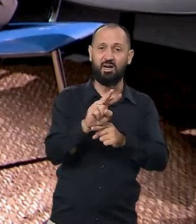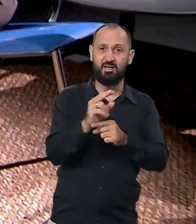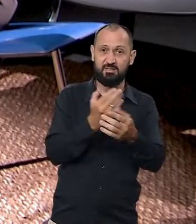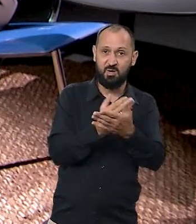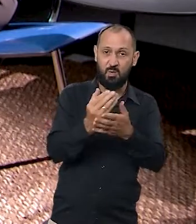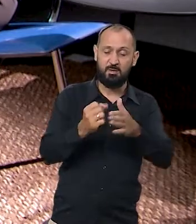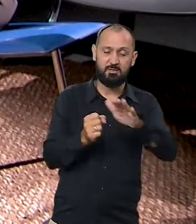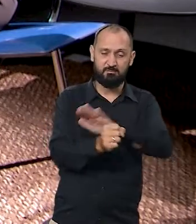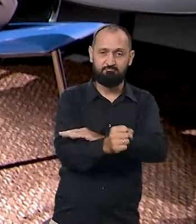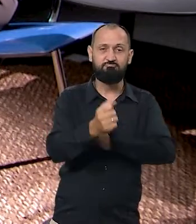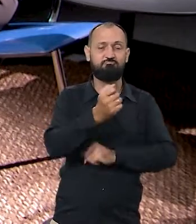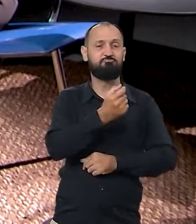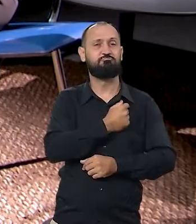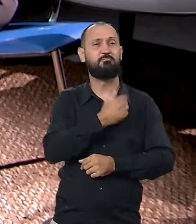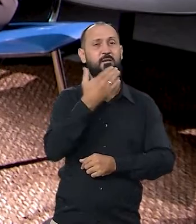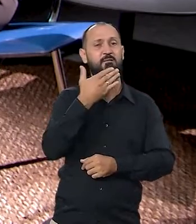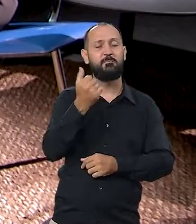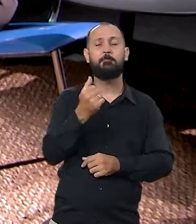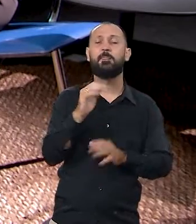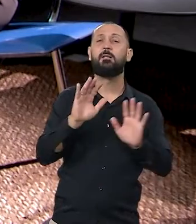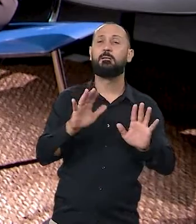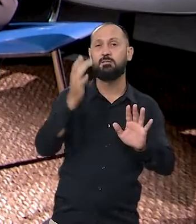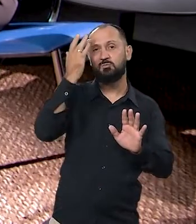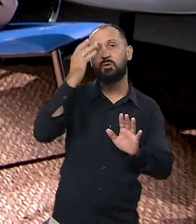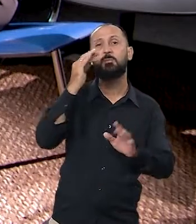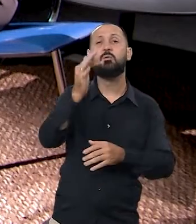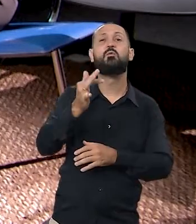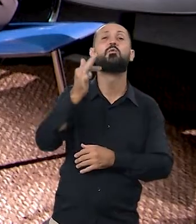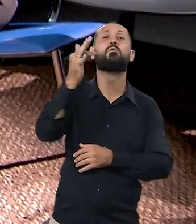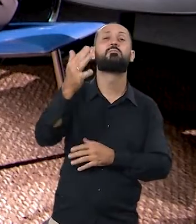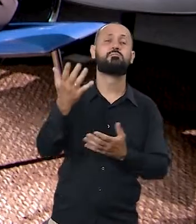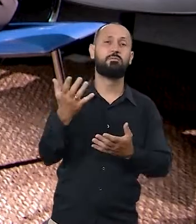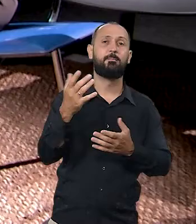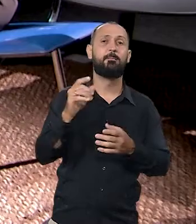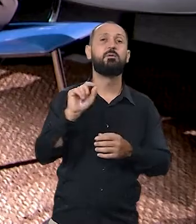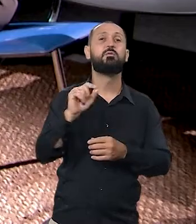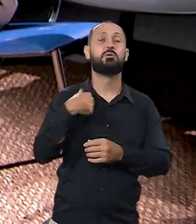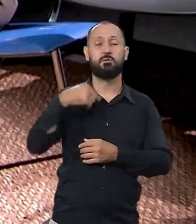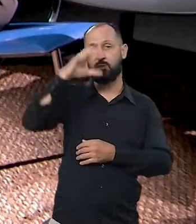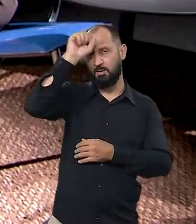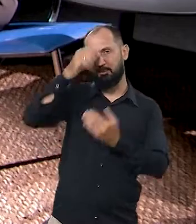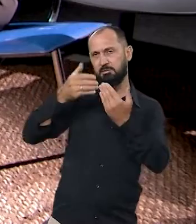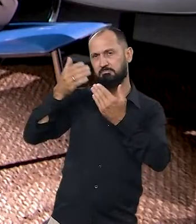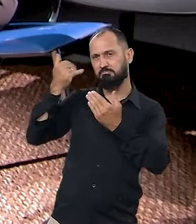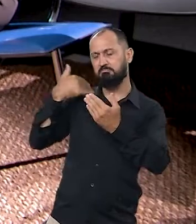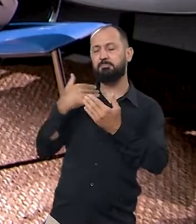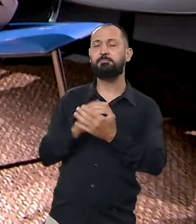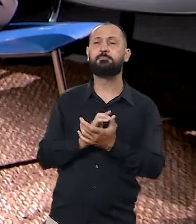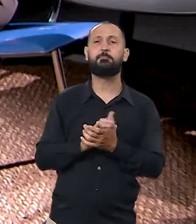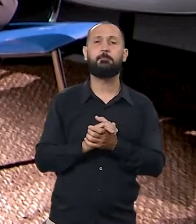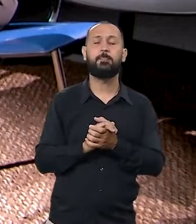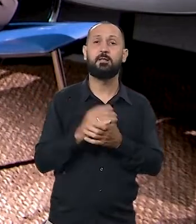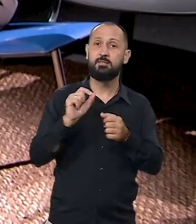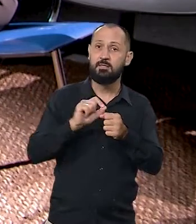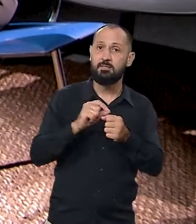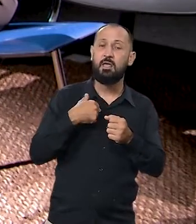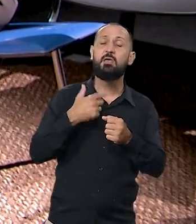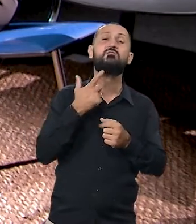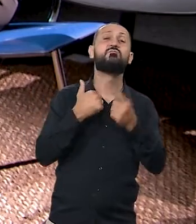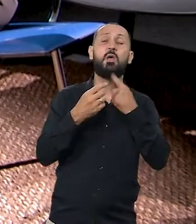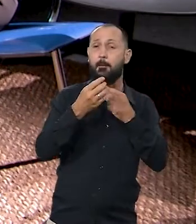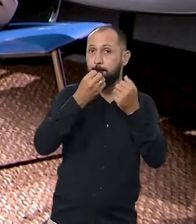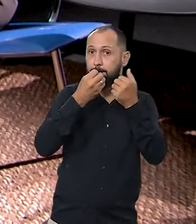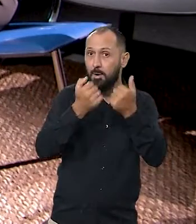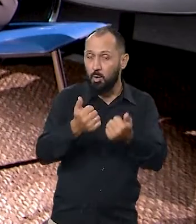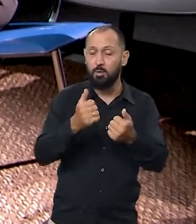você assume uma missão, você procura dar o seu melhor, mas você não sabe qual o resultado. Agora, uma coisa que eu aprendi muito